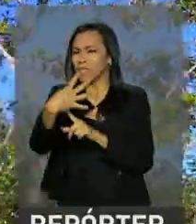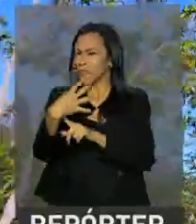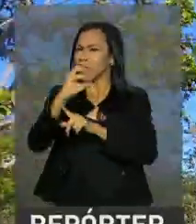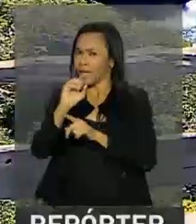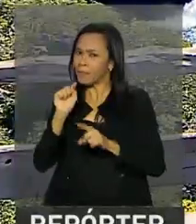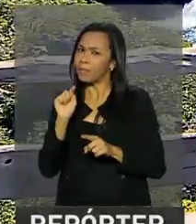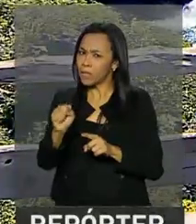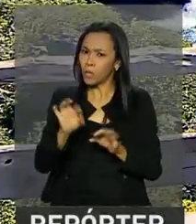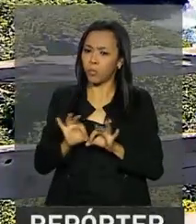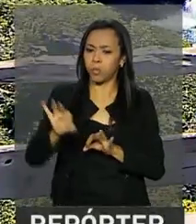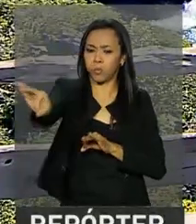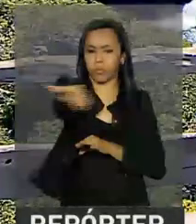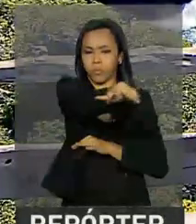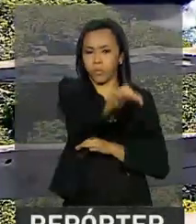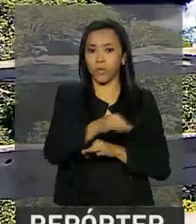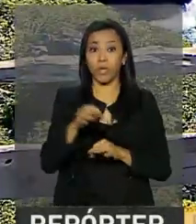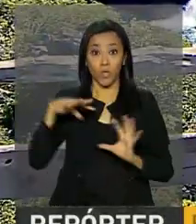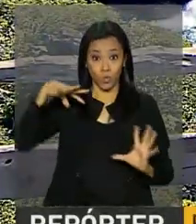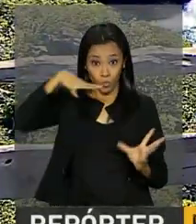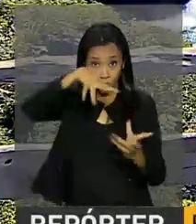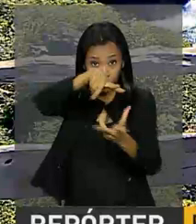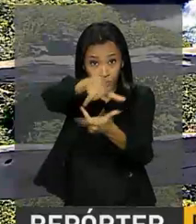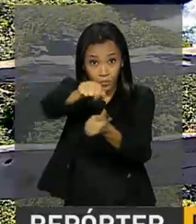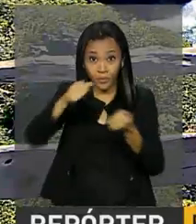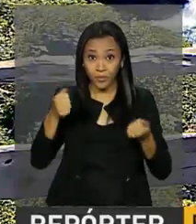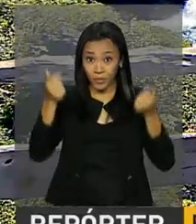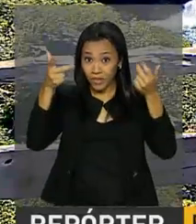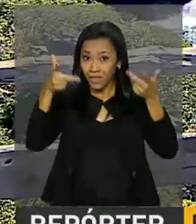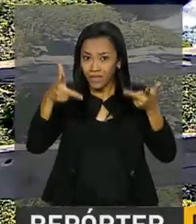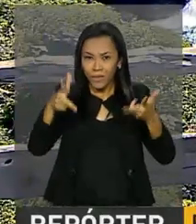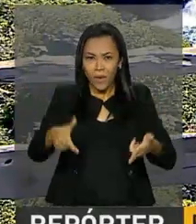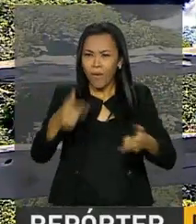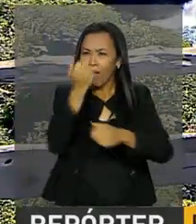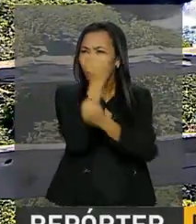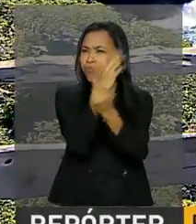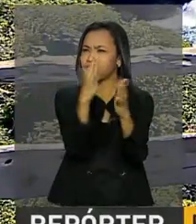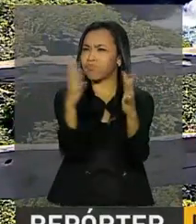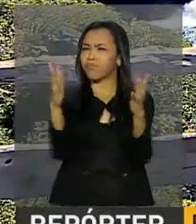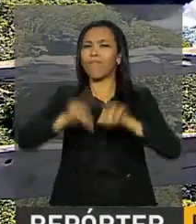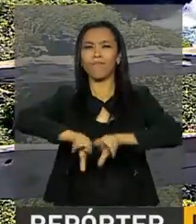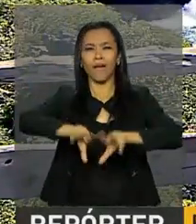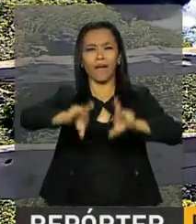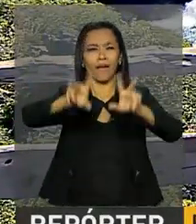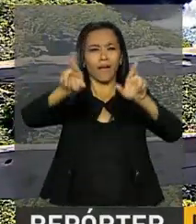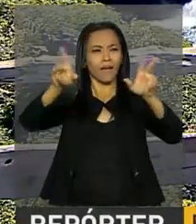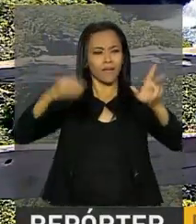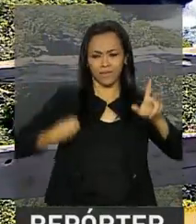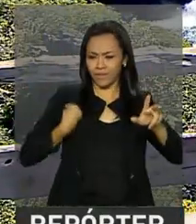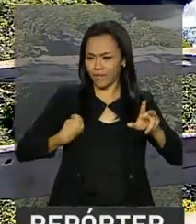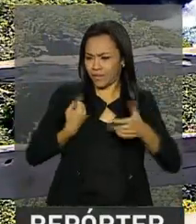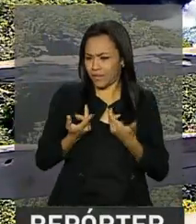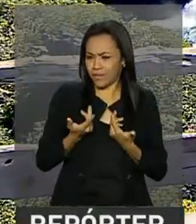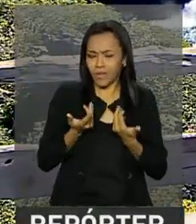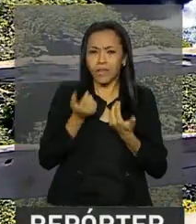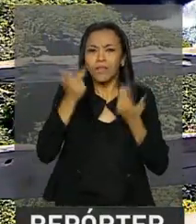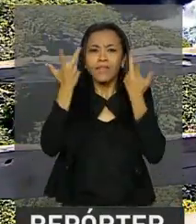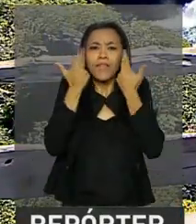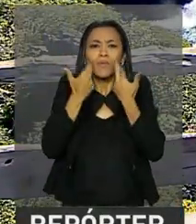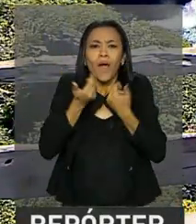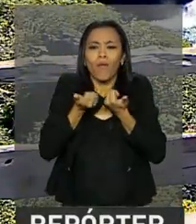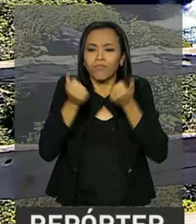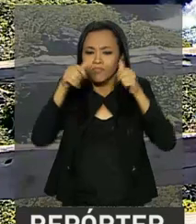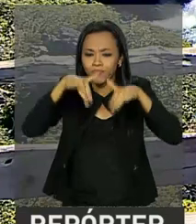240.000 não existe no planeta Savanas tão ricas em termos de vida e de recursos naturais como